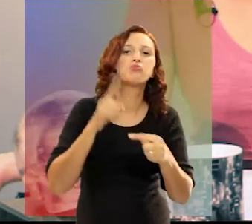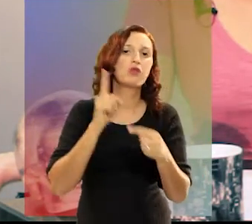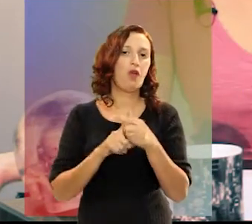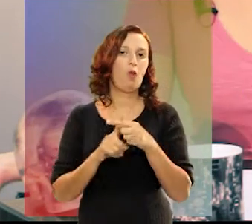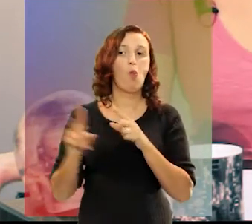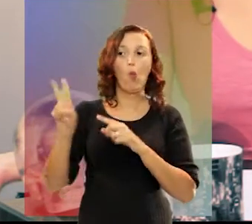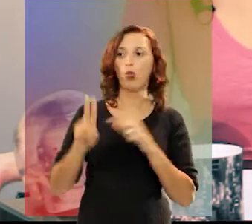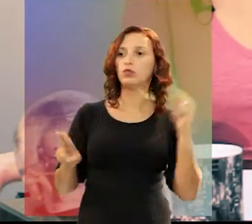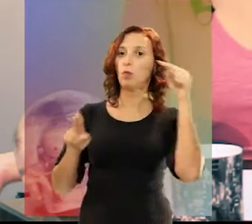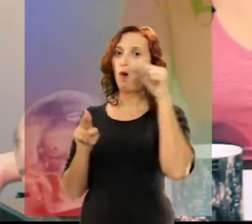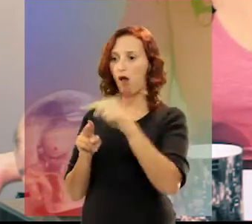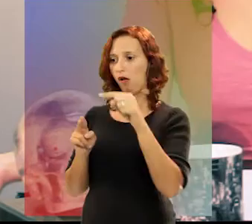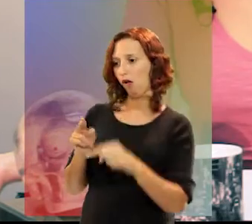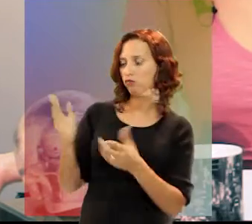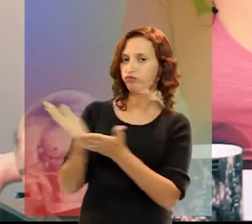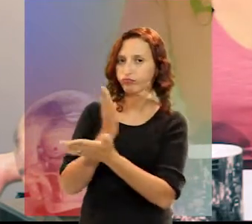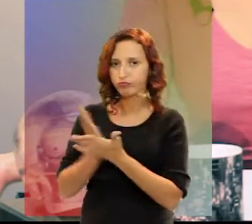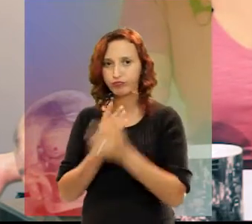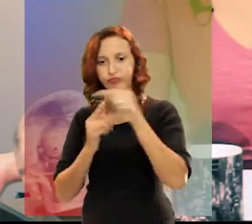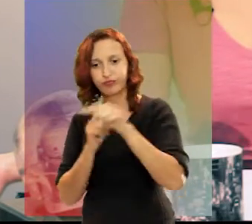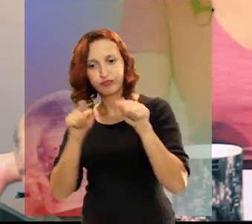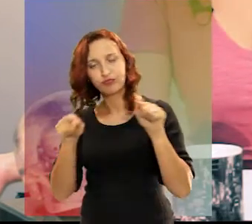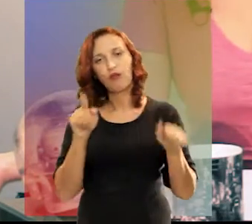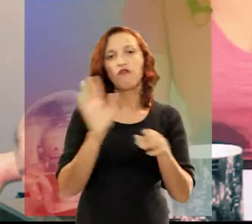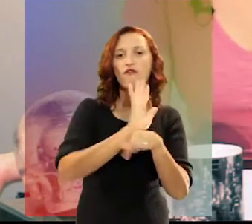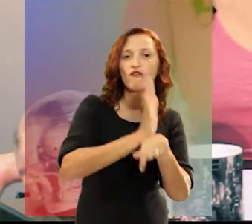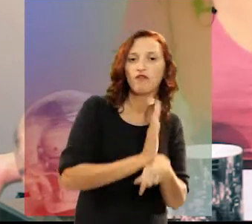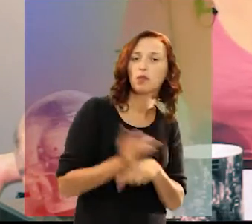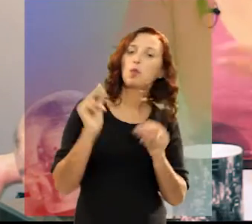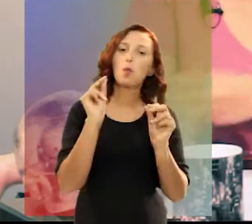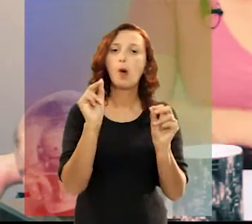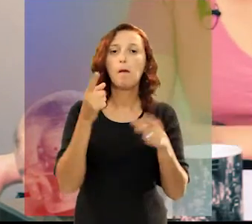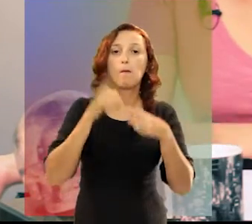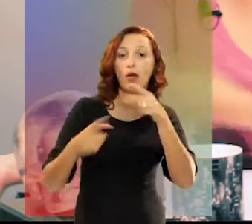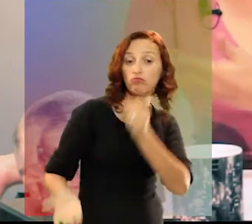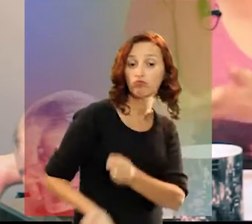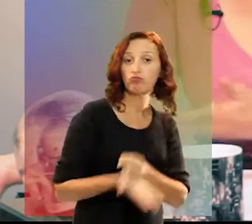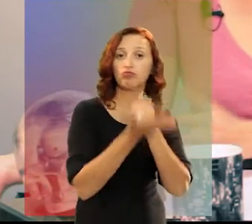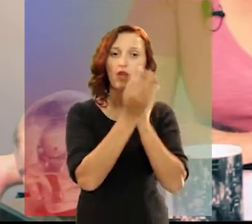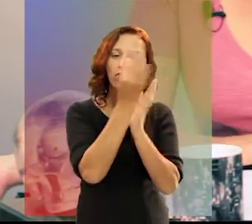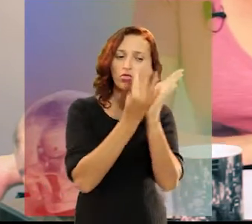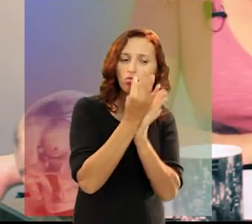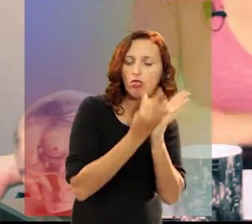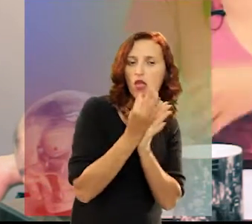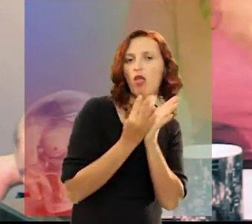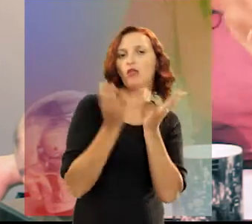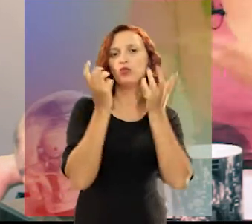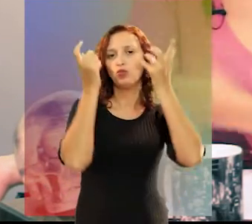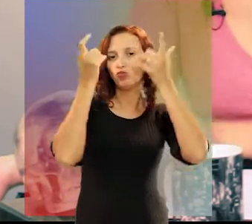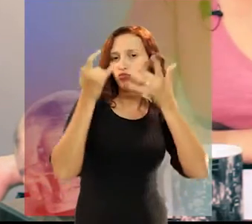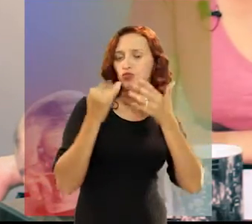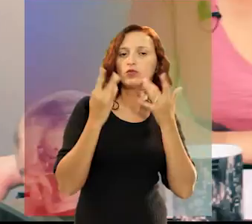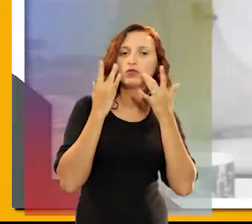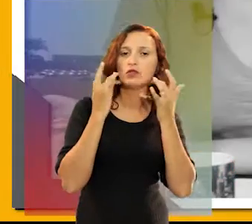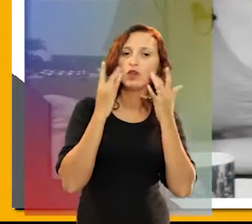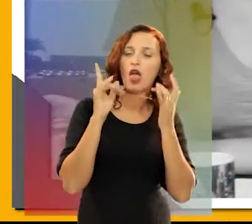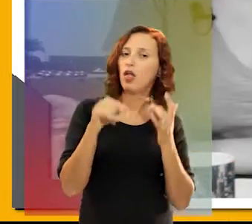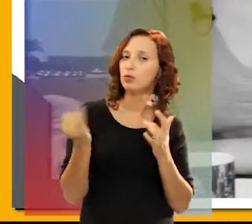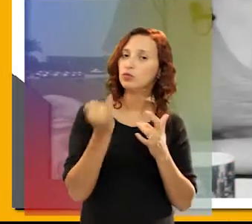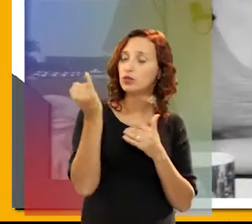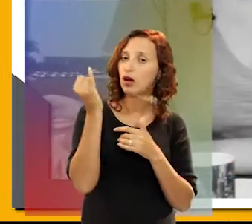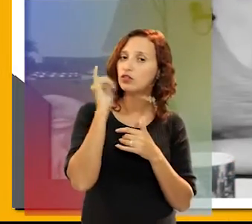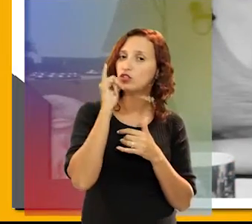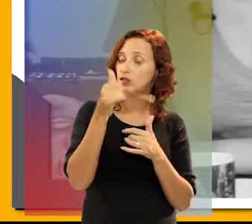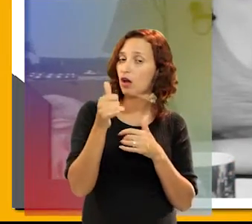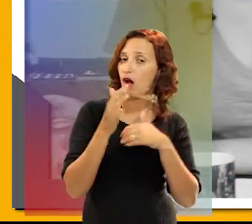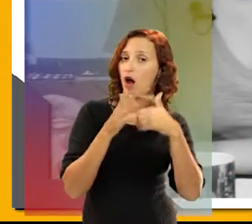nós utilizamos essas obras como um mote construtivo pro texto do espetáculo e para cenas do espetáculo. Isso. É importante